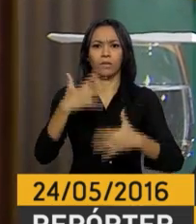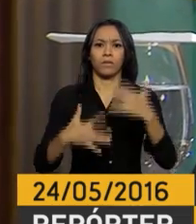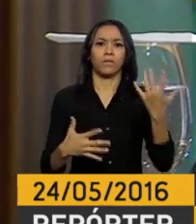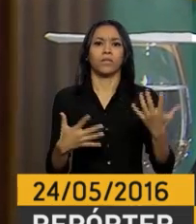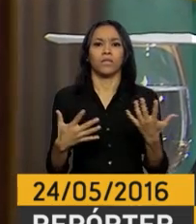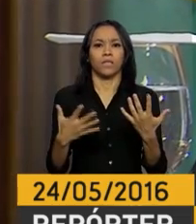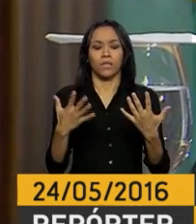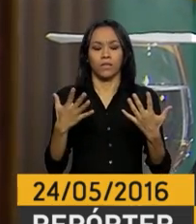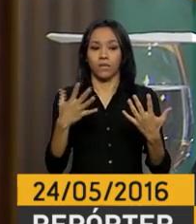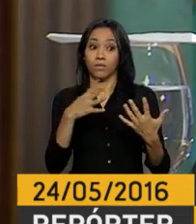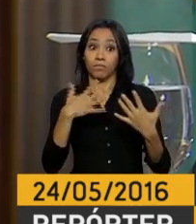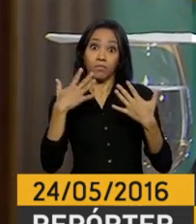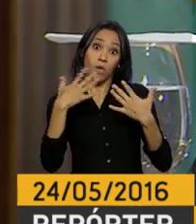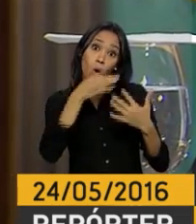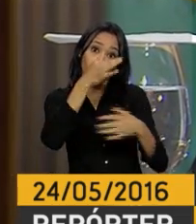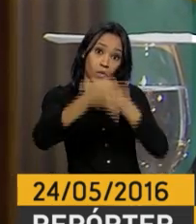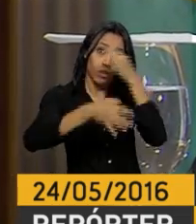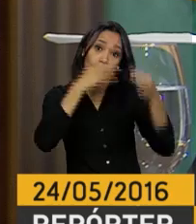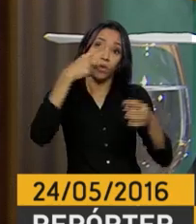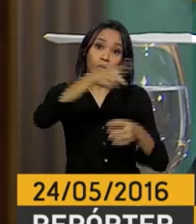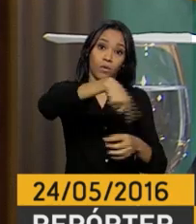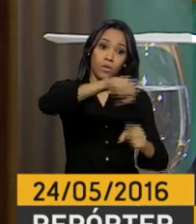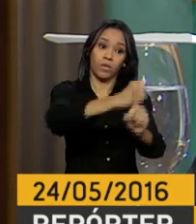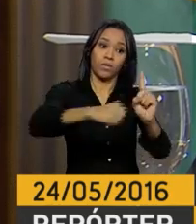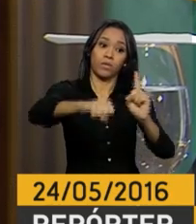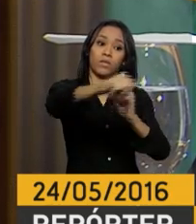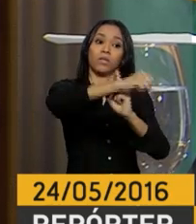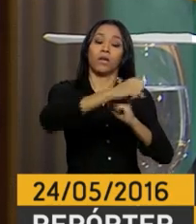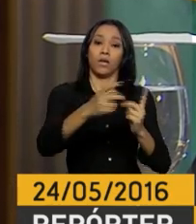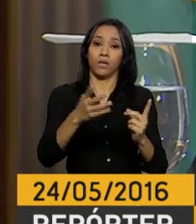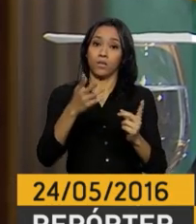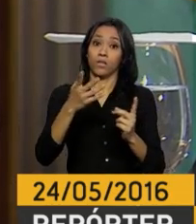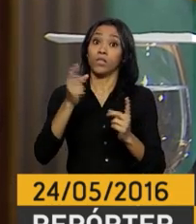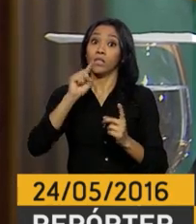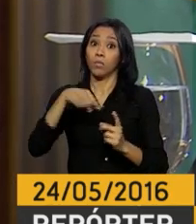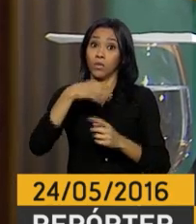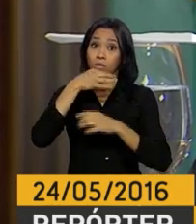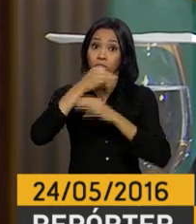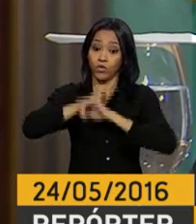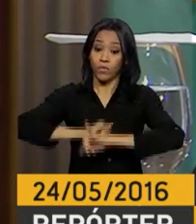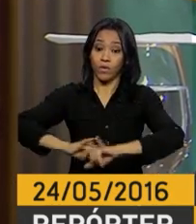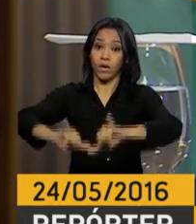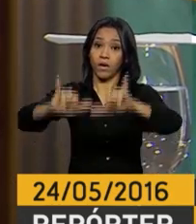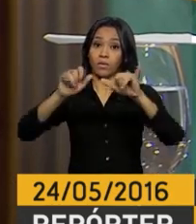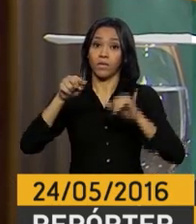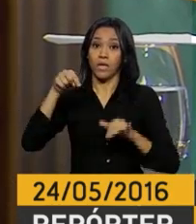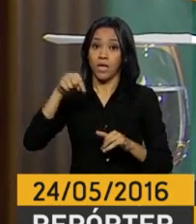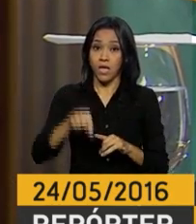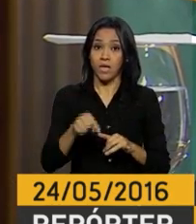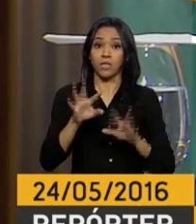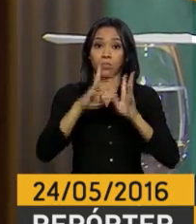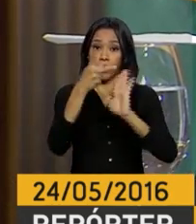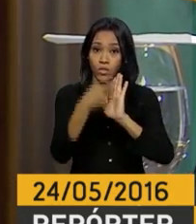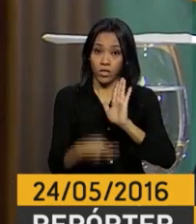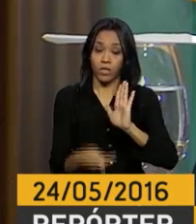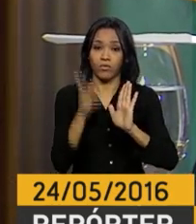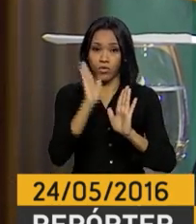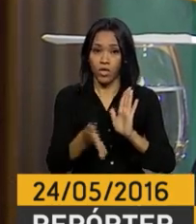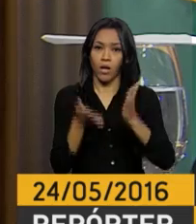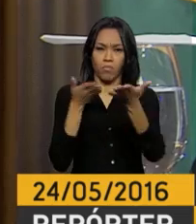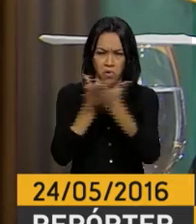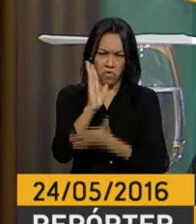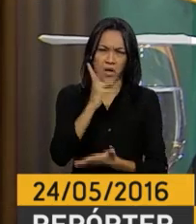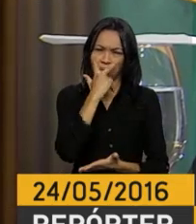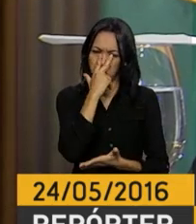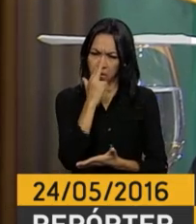perante a opinião pública e perante a opinião publicada. E estes projetos, se não me engano, já aprovados pelo Senado, acho que não